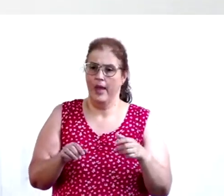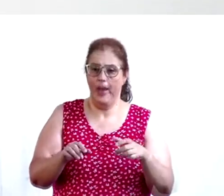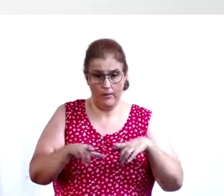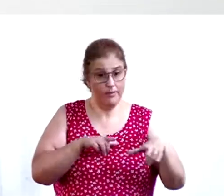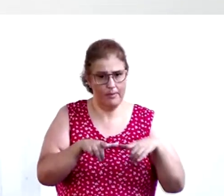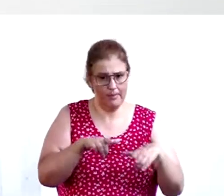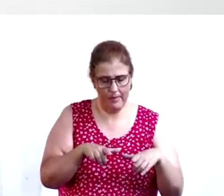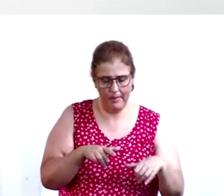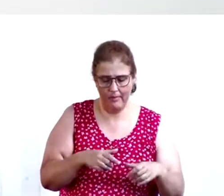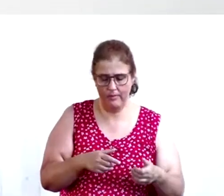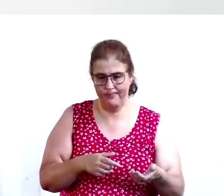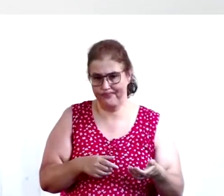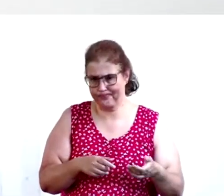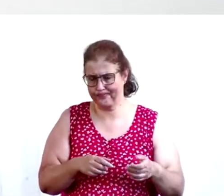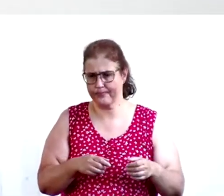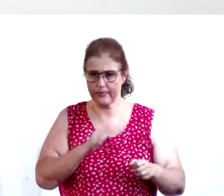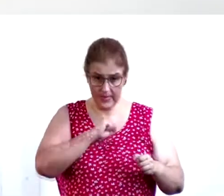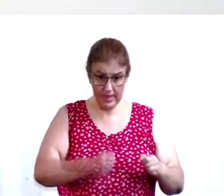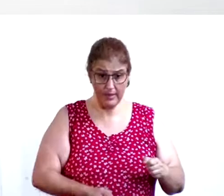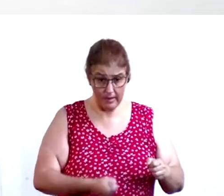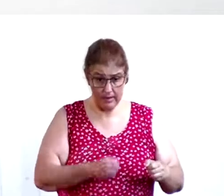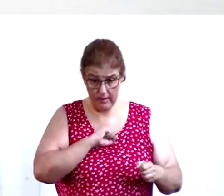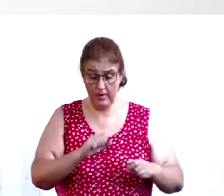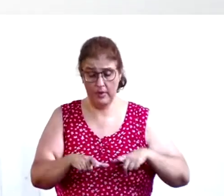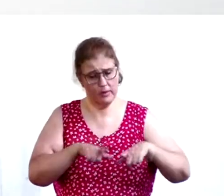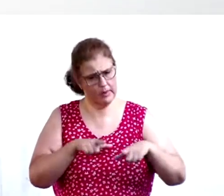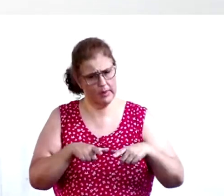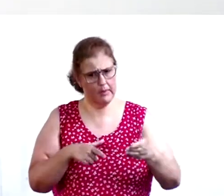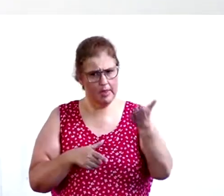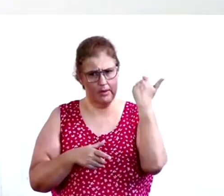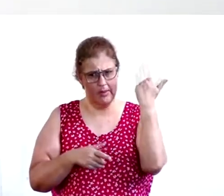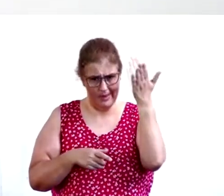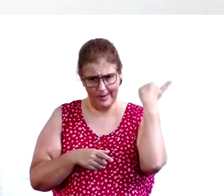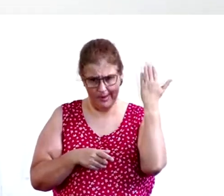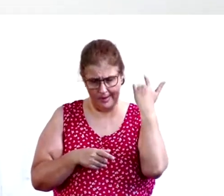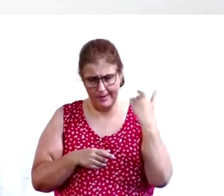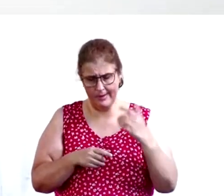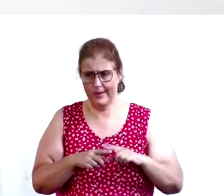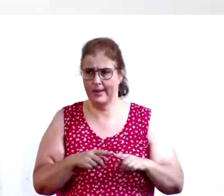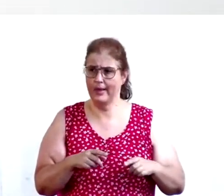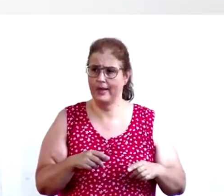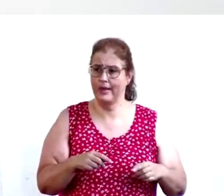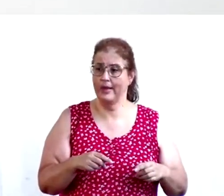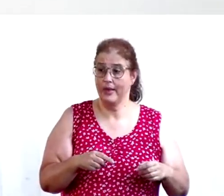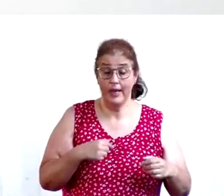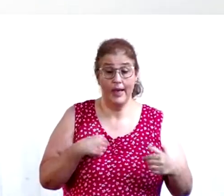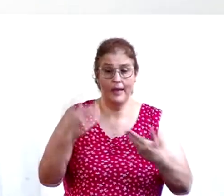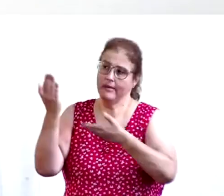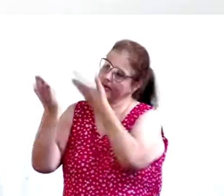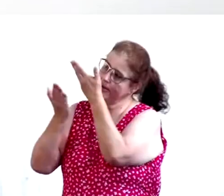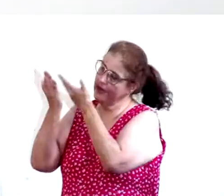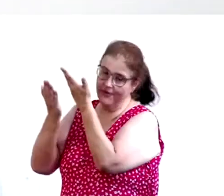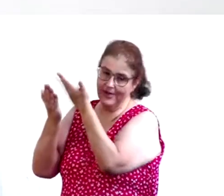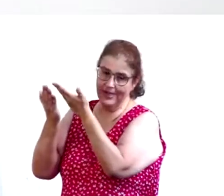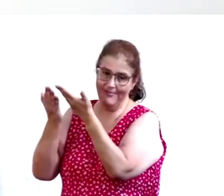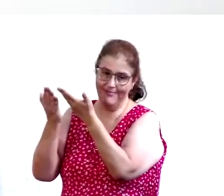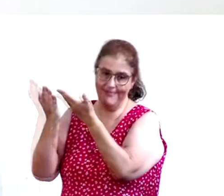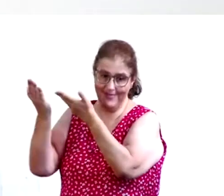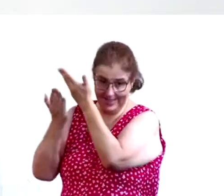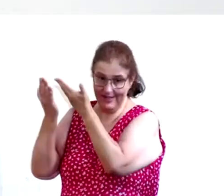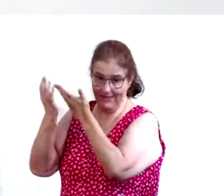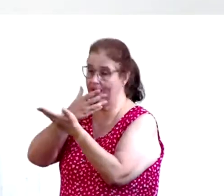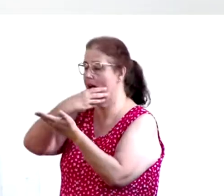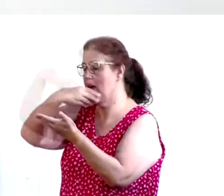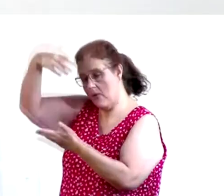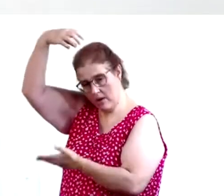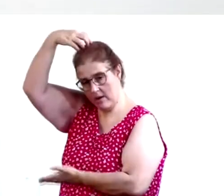os sacerdotes tinham, vamos dizer assim, duas funções. Uma delas era servir ao rei, o sacerdote servia